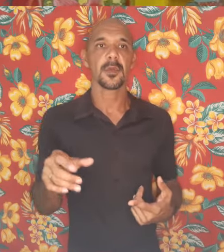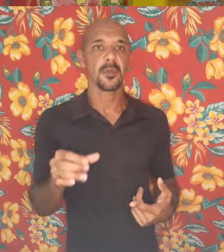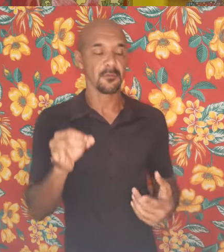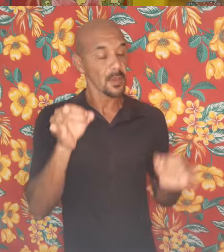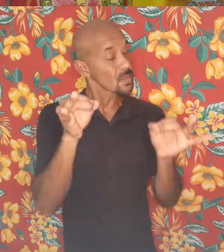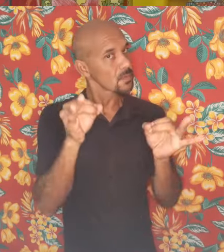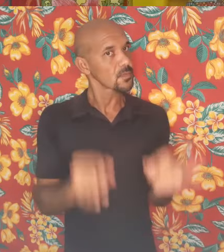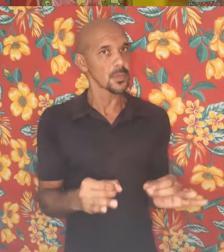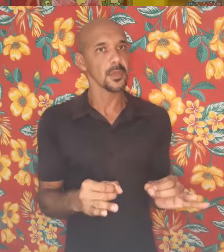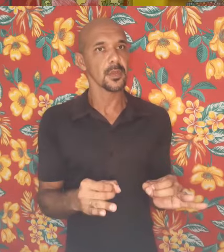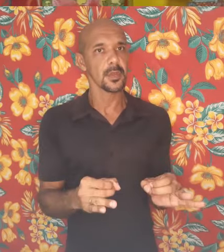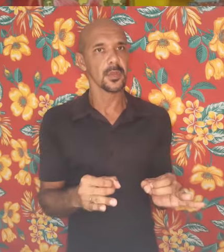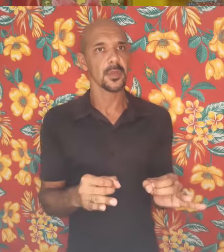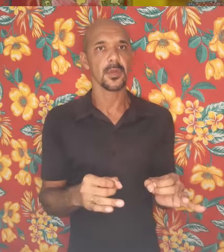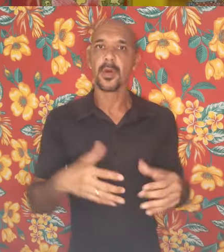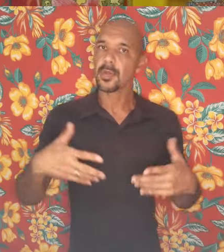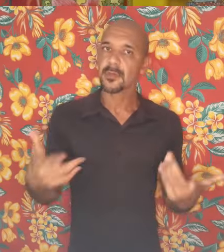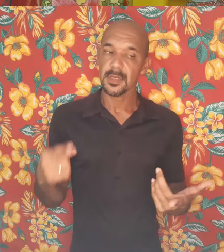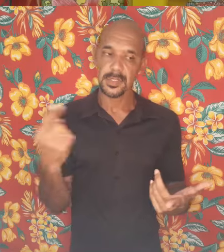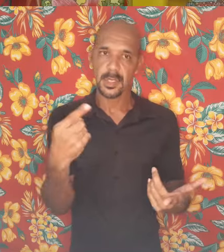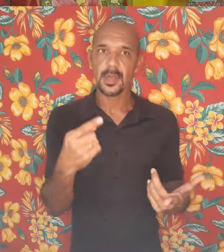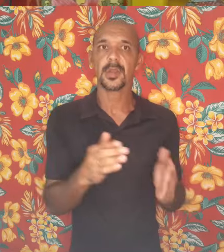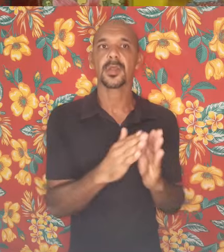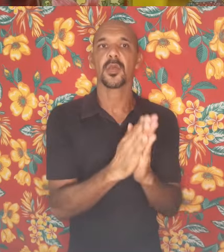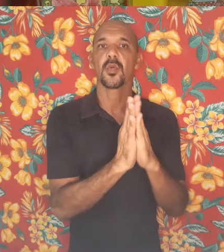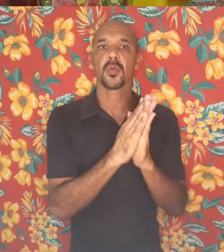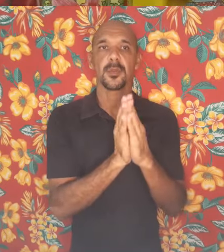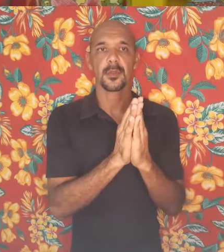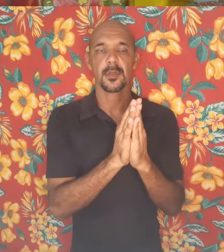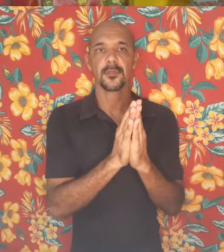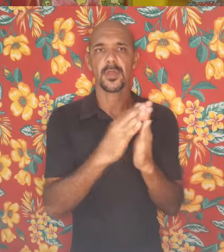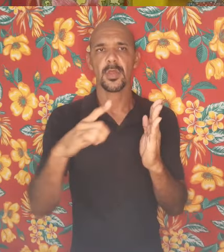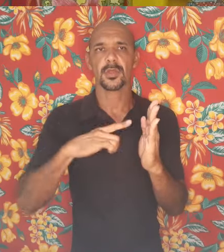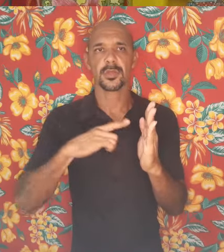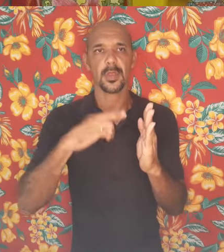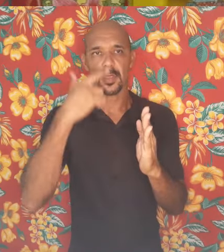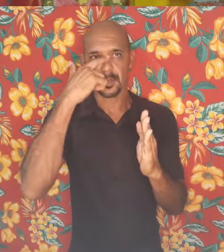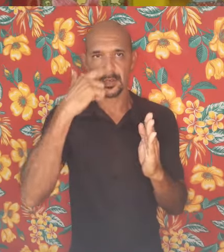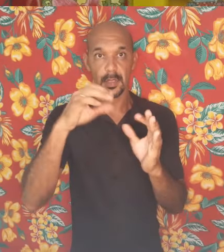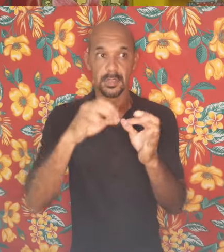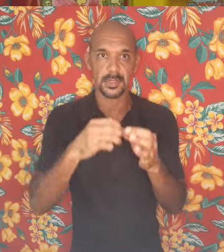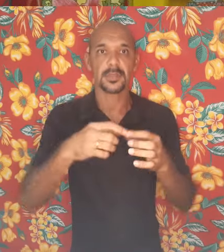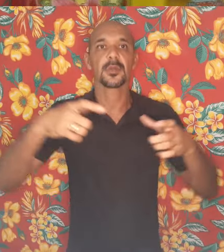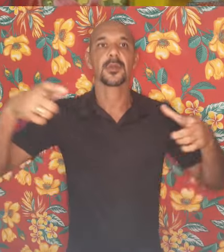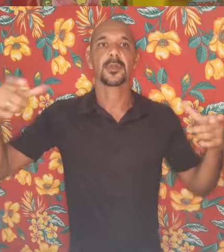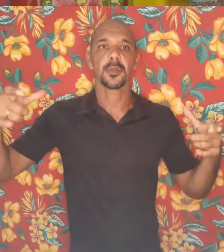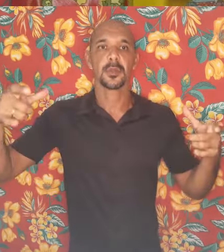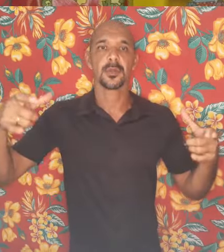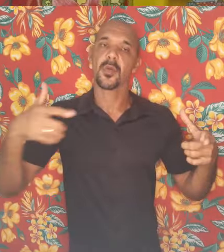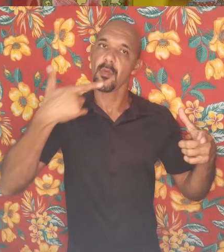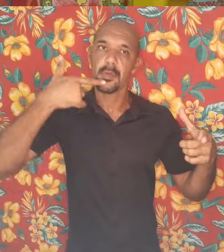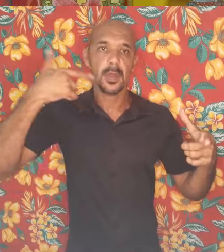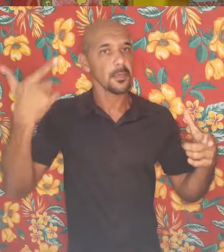de fazer um boneco com as 3 partes iguais. De repente você quer que o boneco tenha um nariz muito grande, ou uma boca muito grande, ou uma testa muito